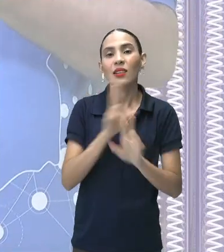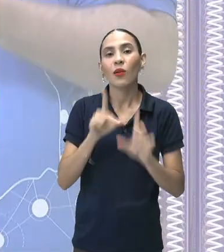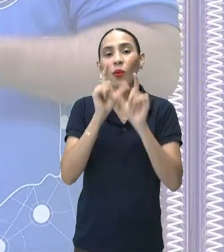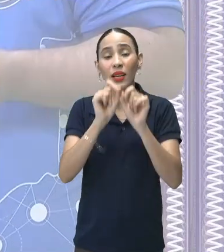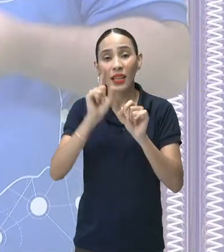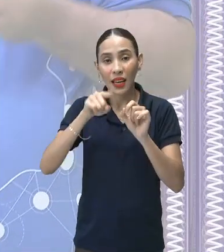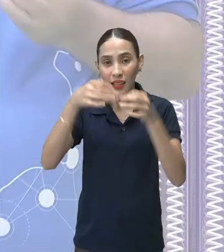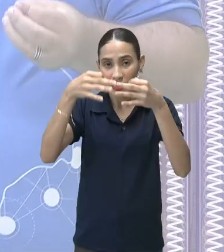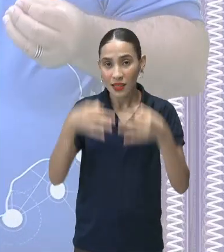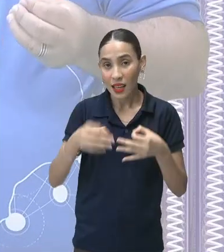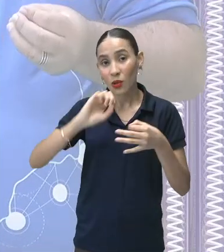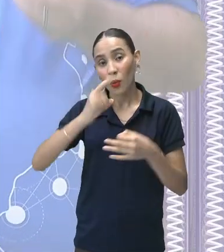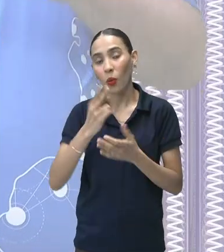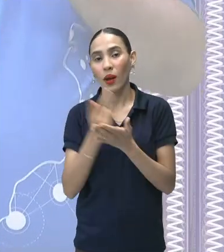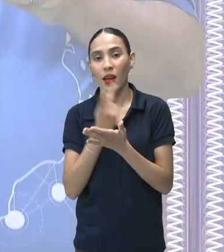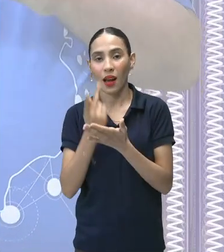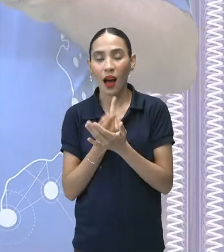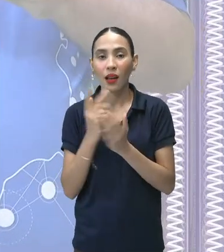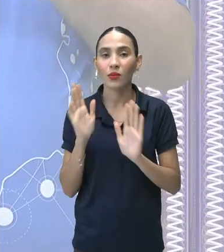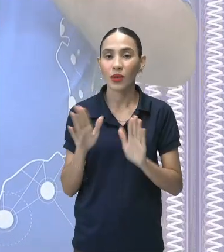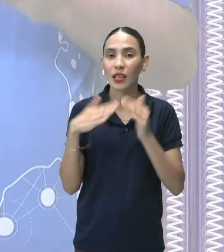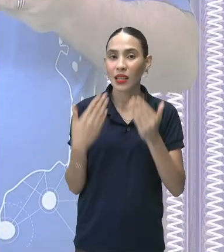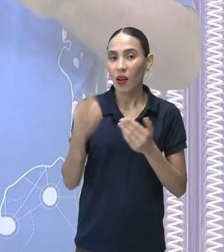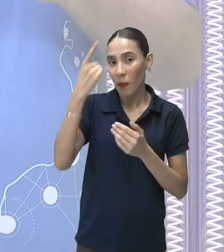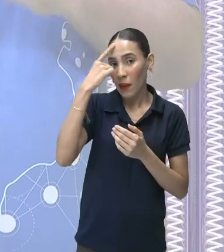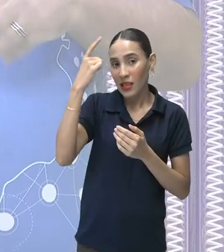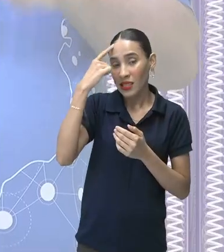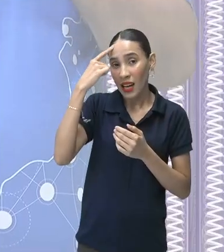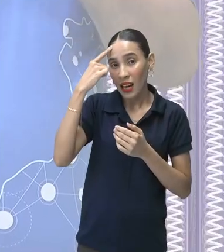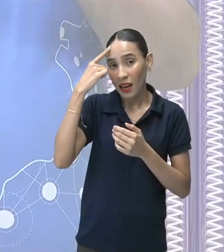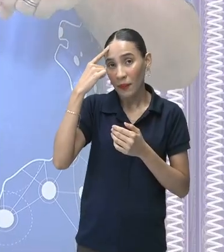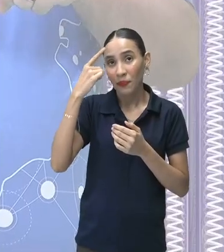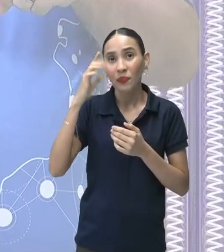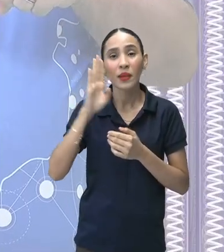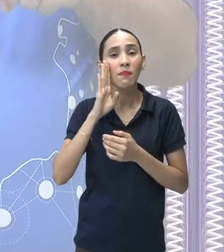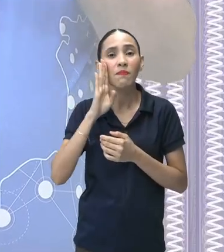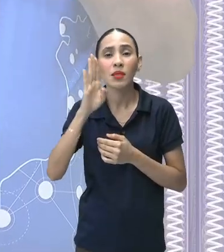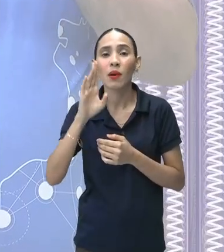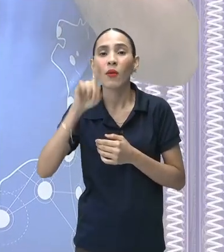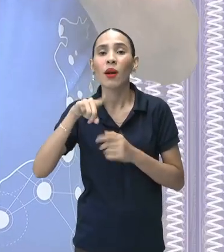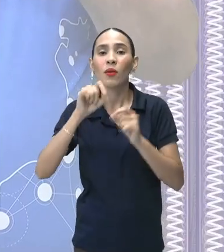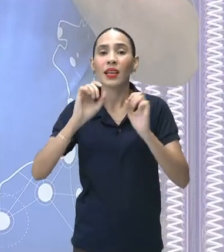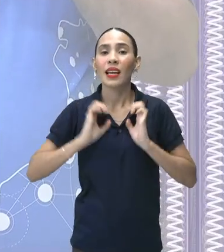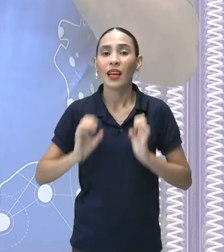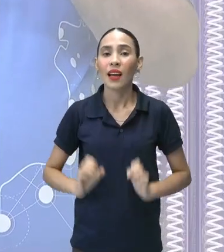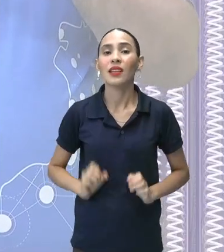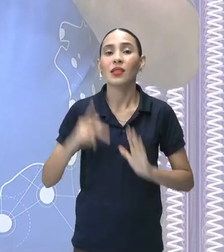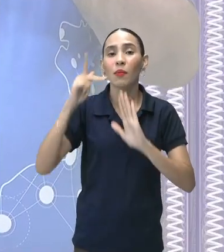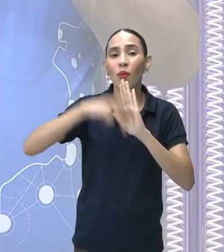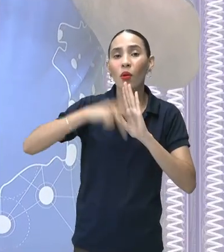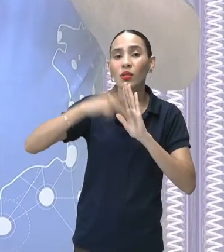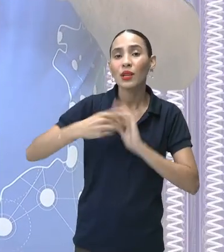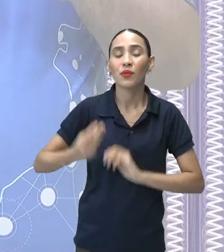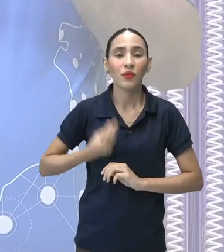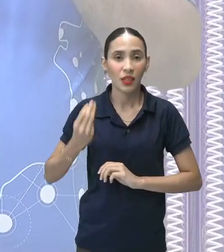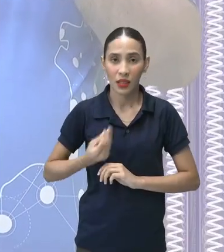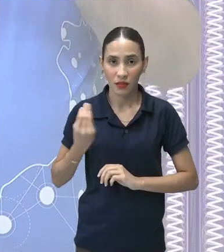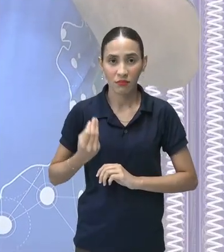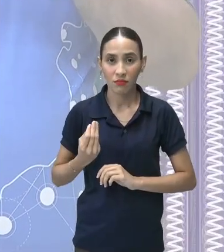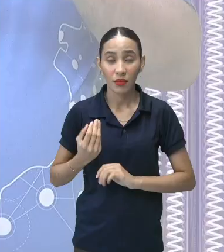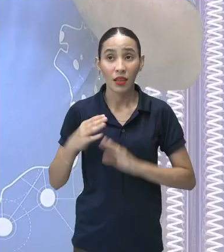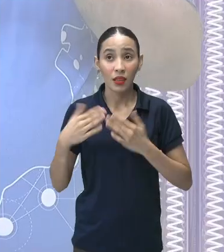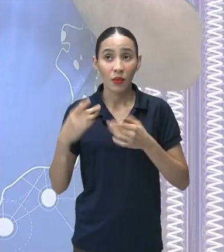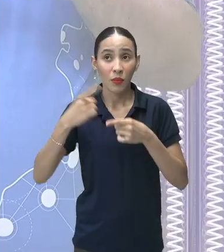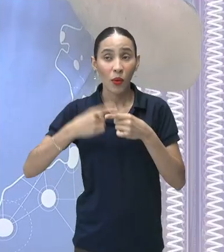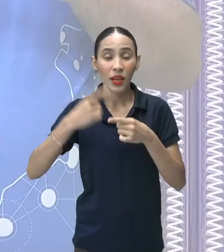ao que é certo ou errado. Então, pensar qual é a fundação ética desse projeto de vida. É